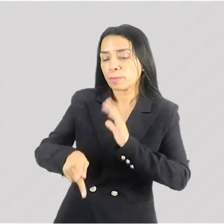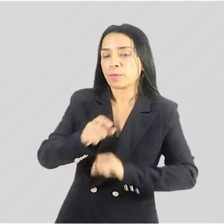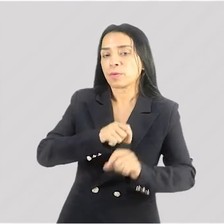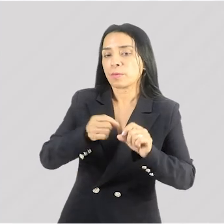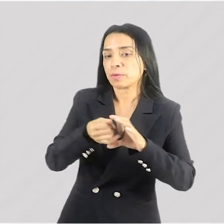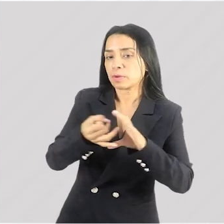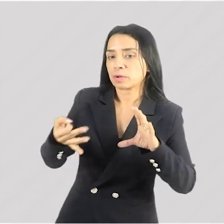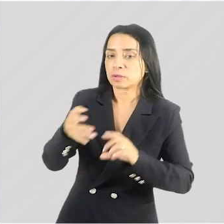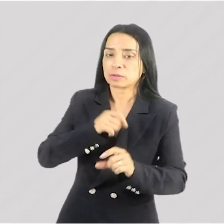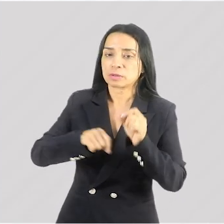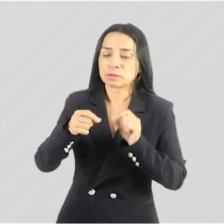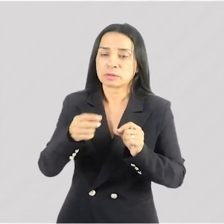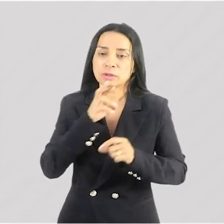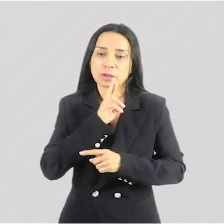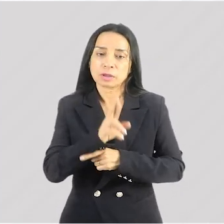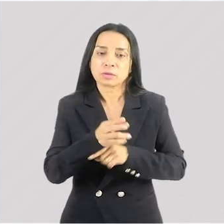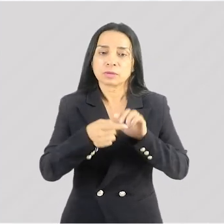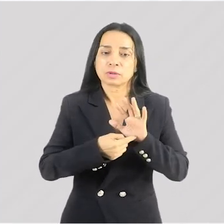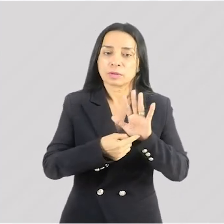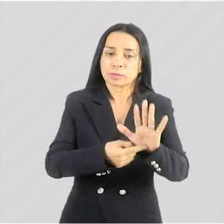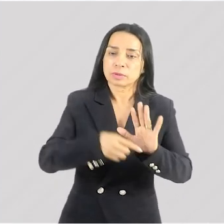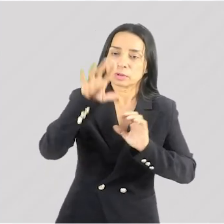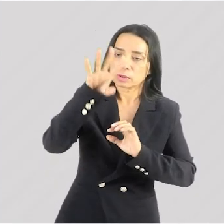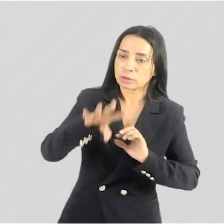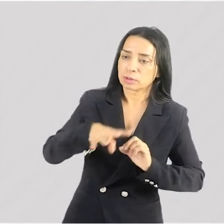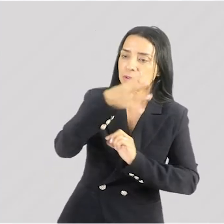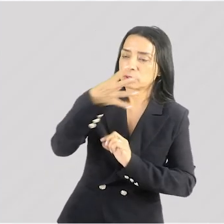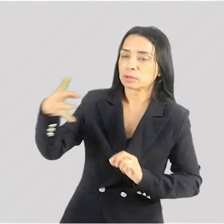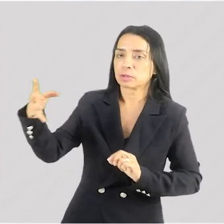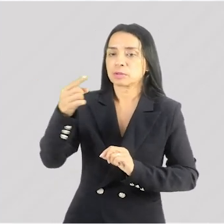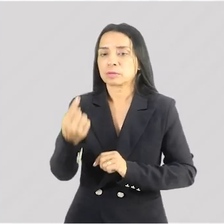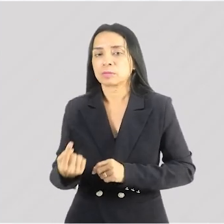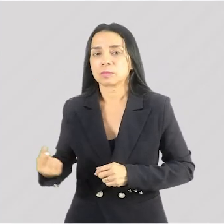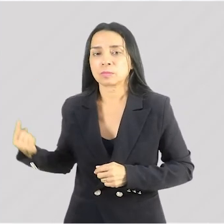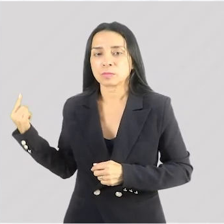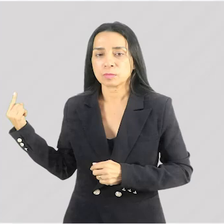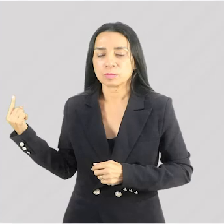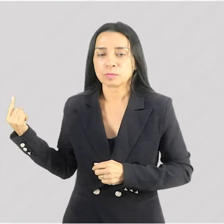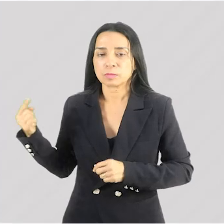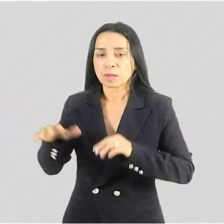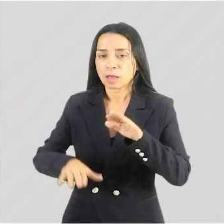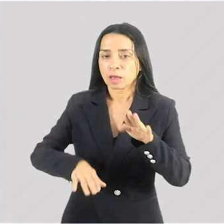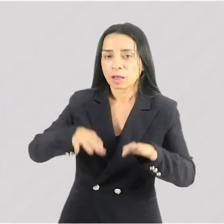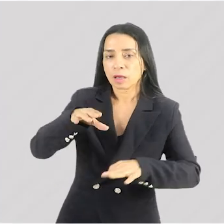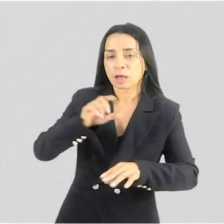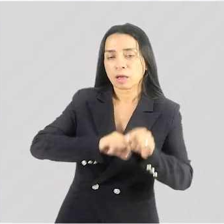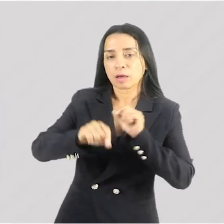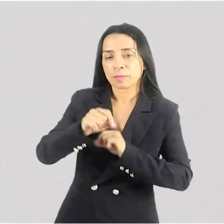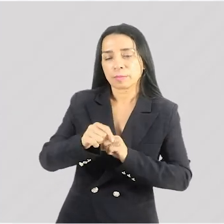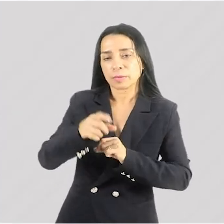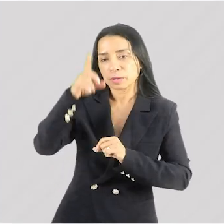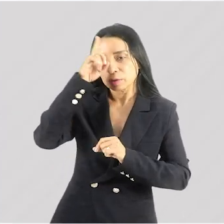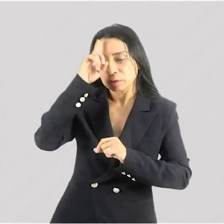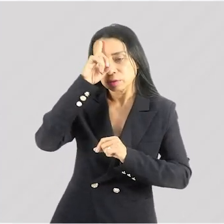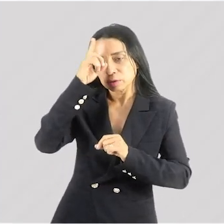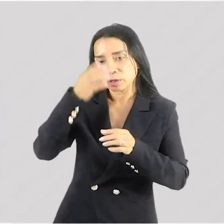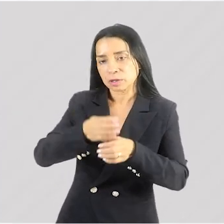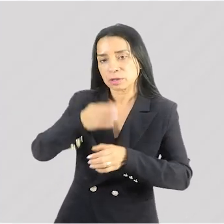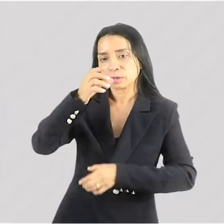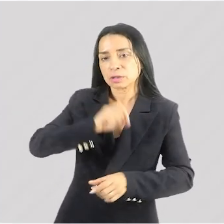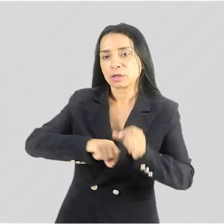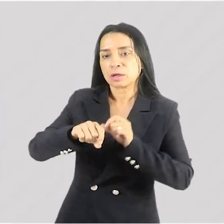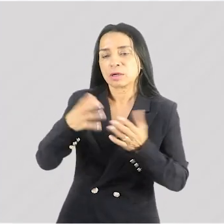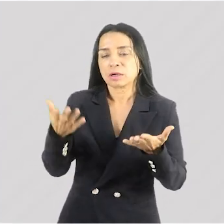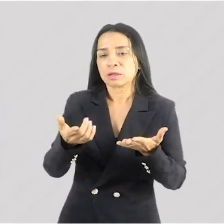O resultado está apresentado no quadro. A média diária de